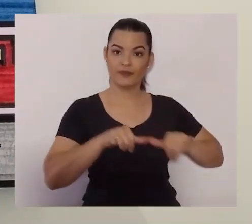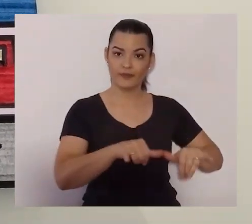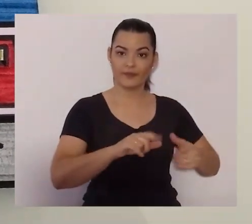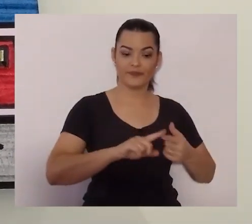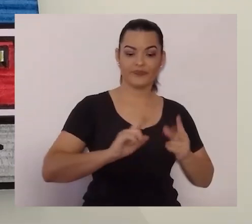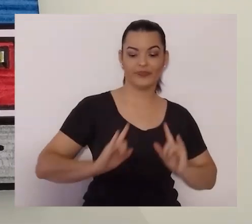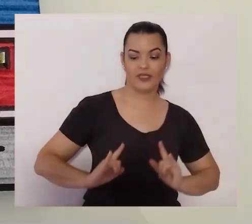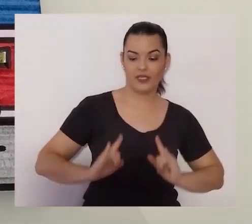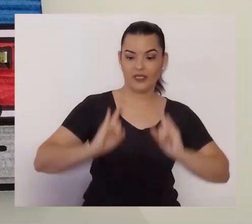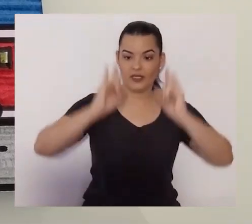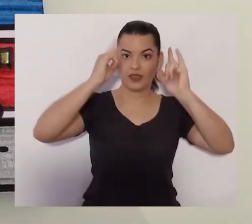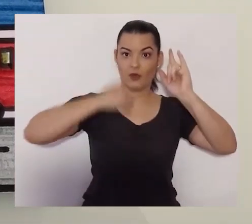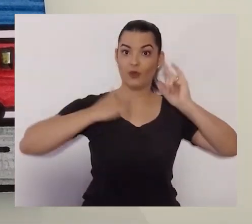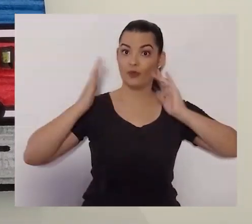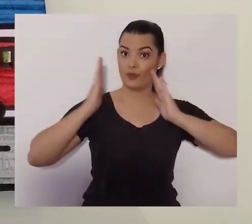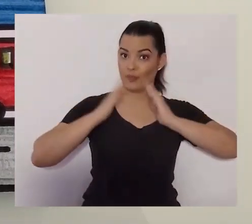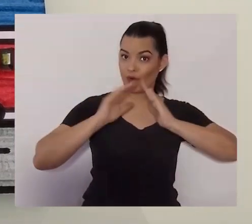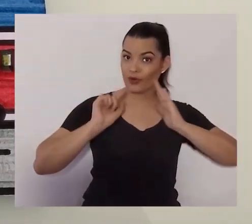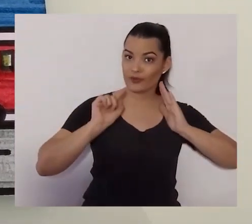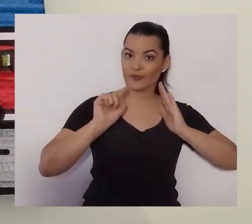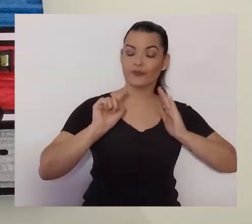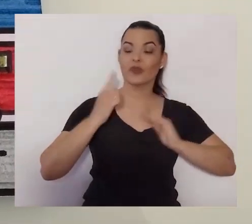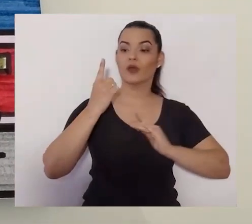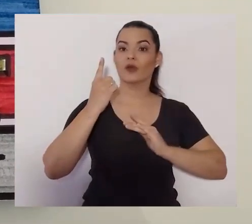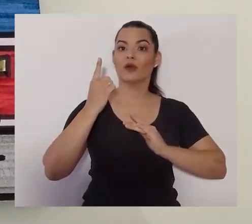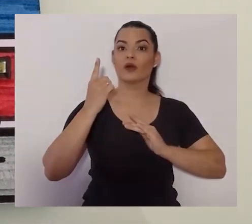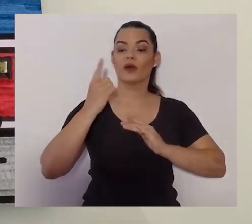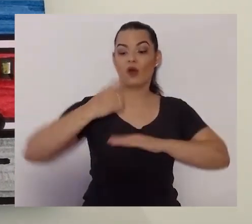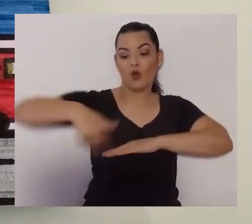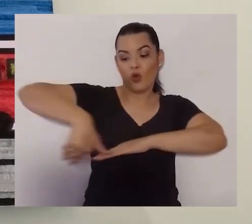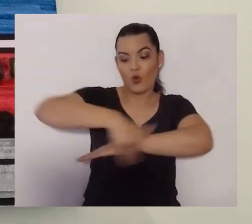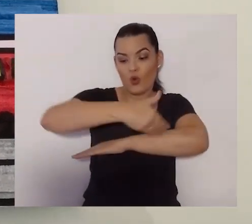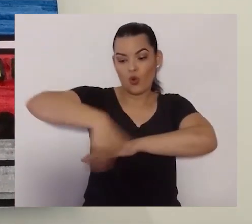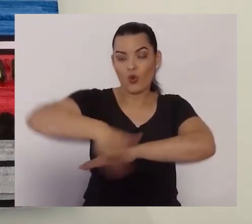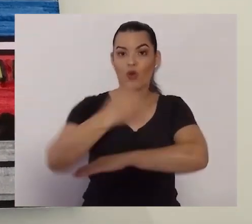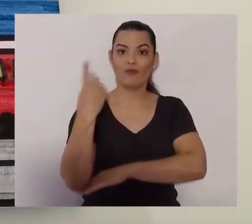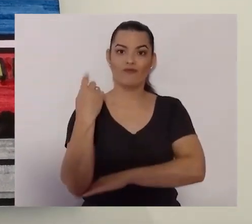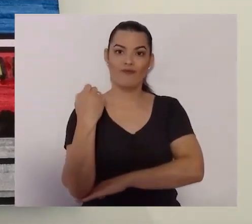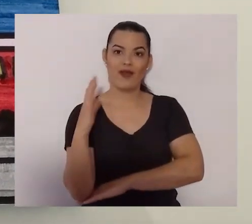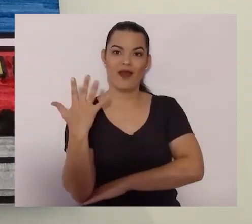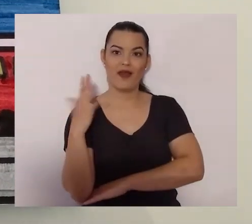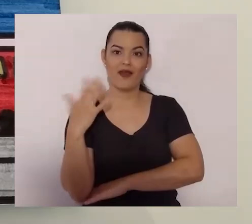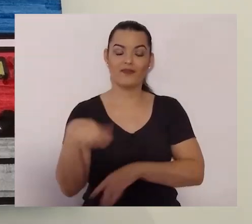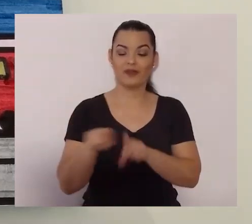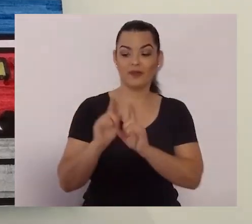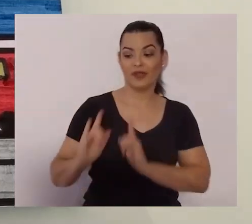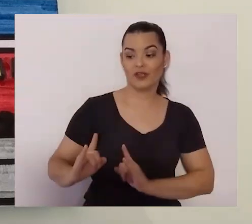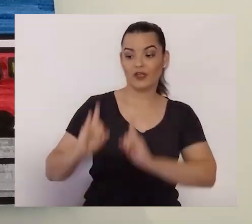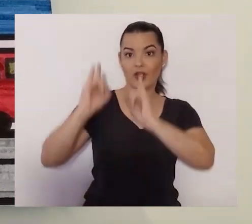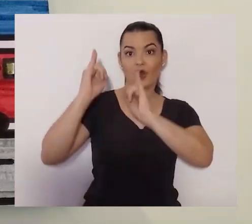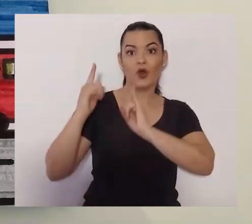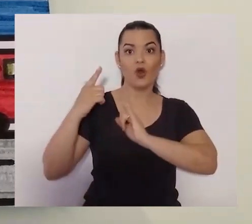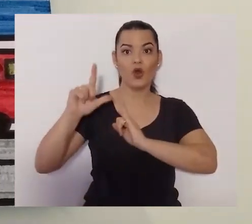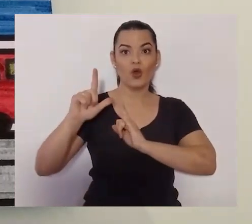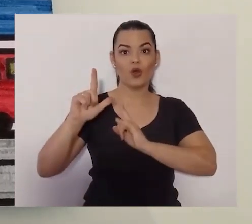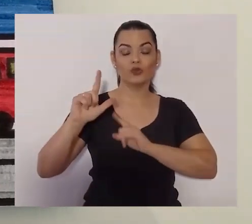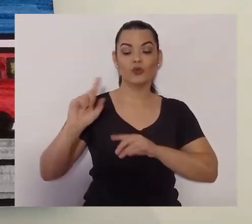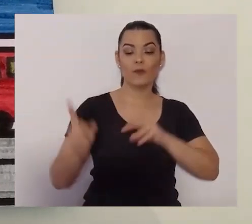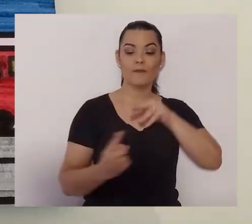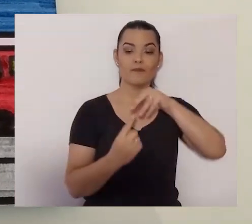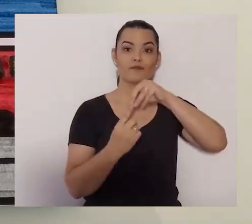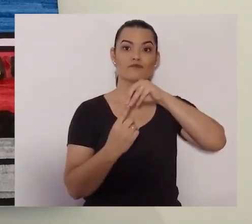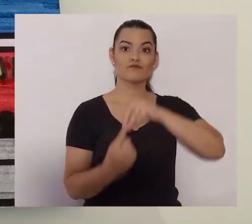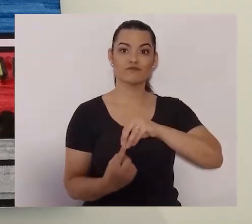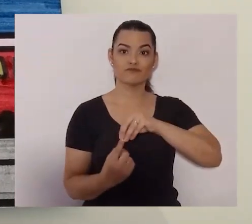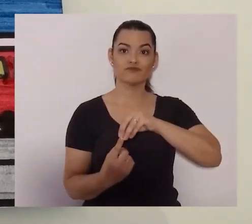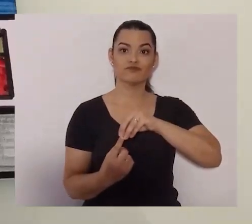moro, a rua, uma árvore, um outro edifício e o ponto de ônibus. Eu desenhei também a